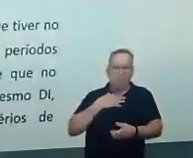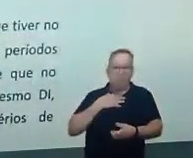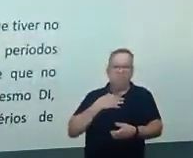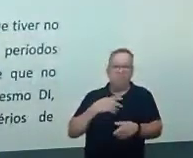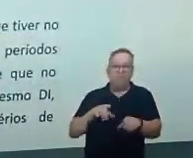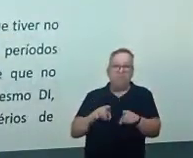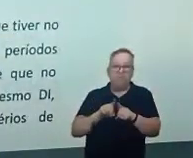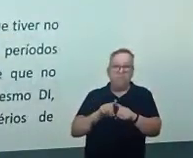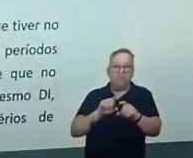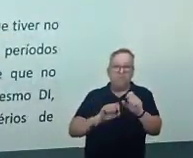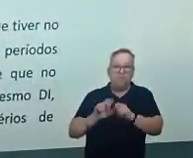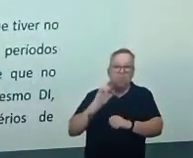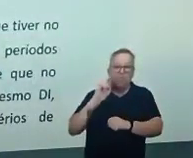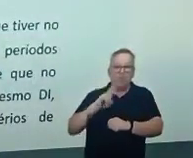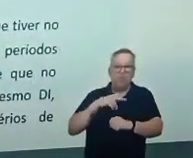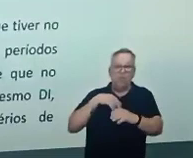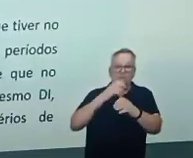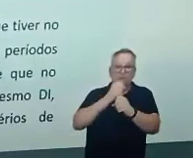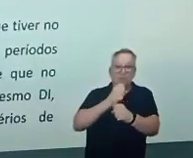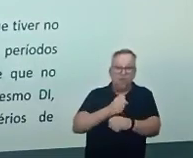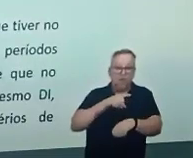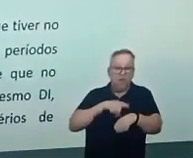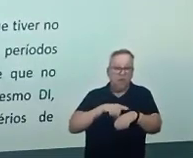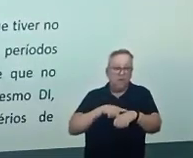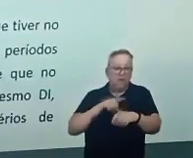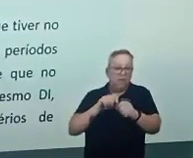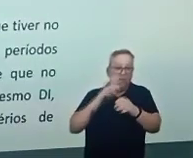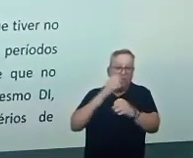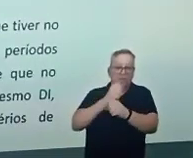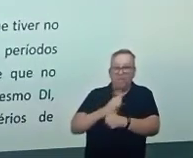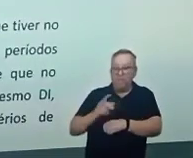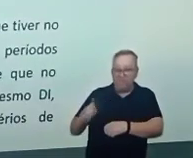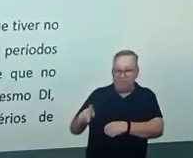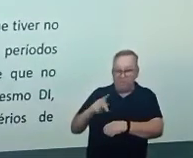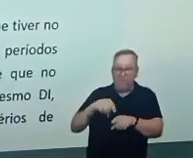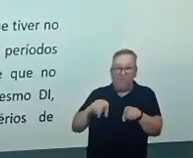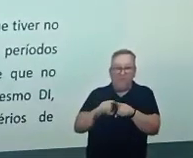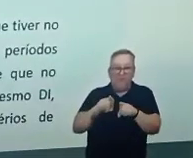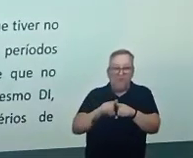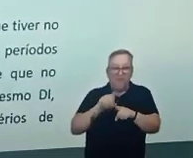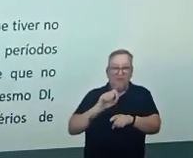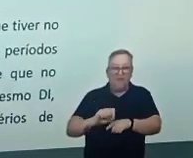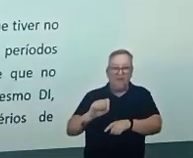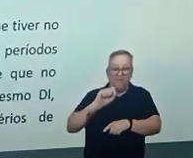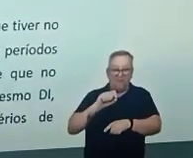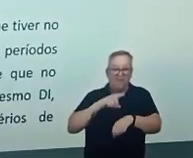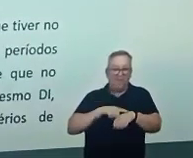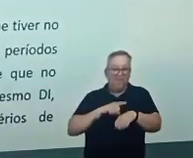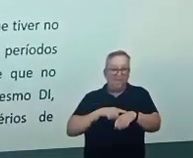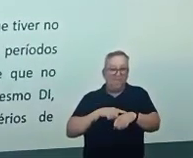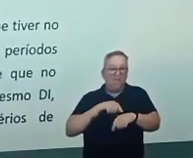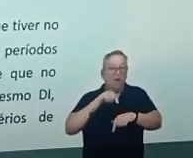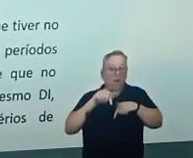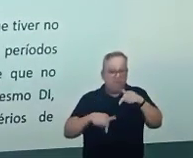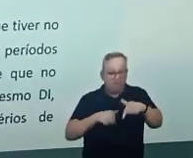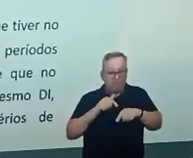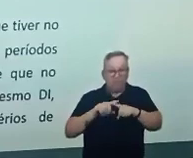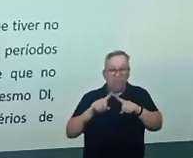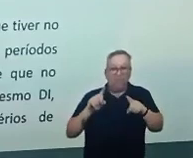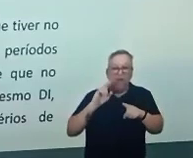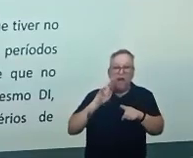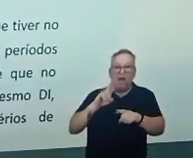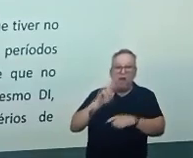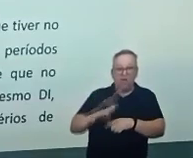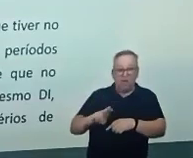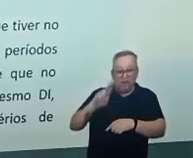A gente tem um critério relativo à contagem de tempo para fins de pontuação docente, que é também o tempo no cargo, tá? Então, no tempo